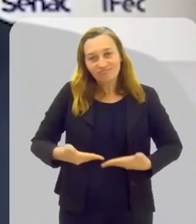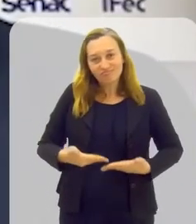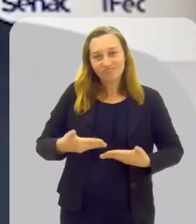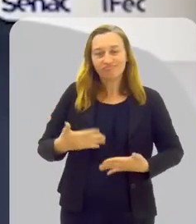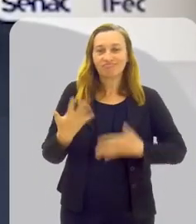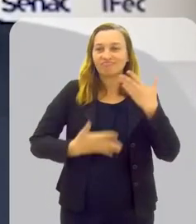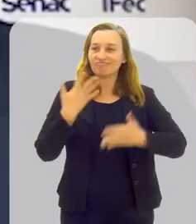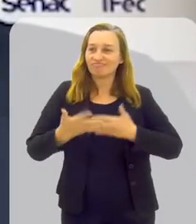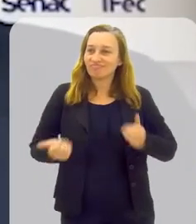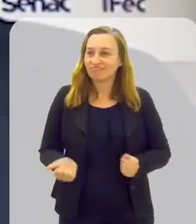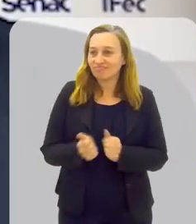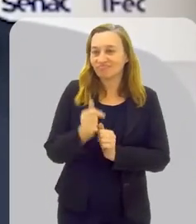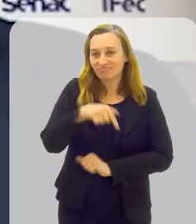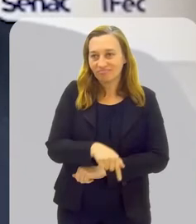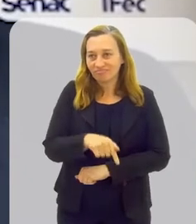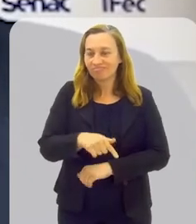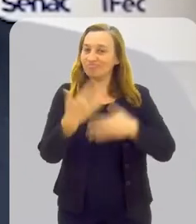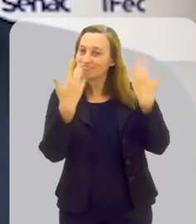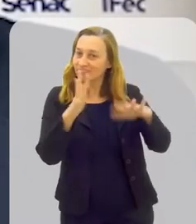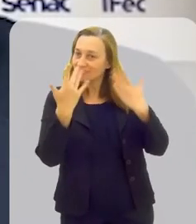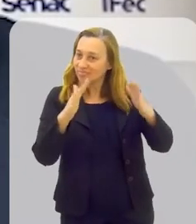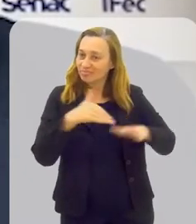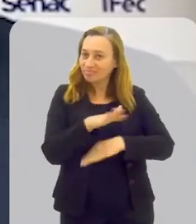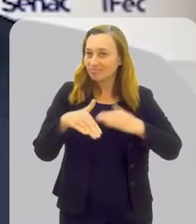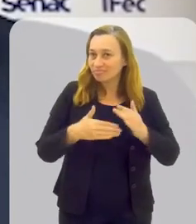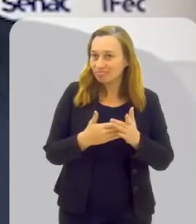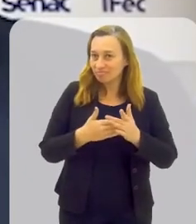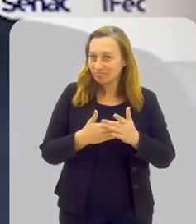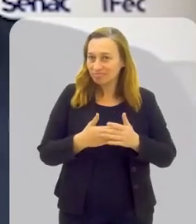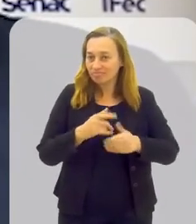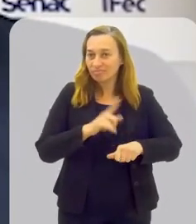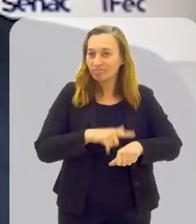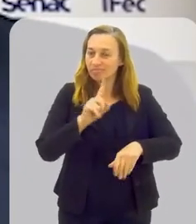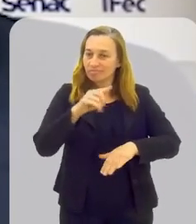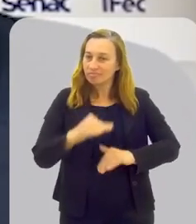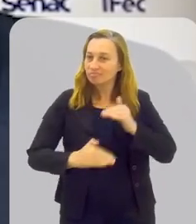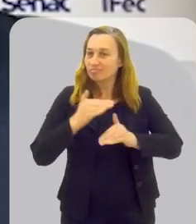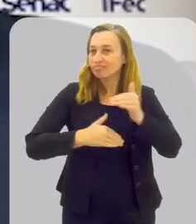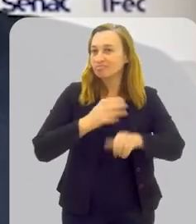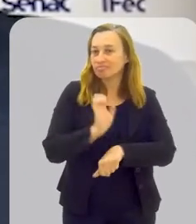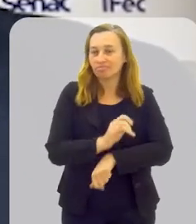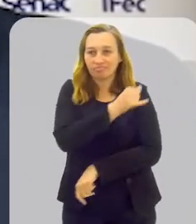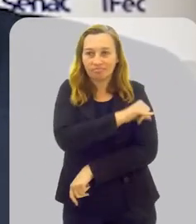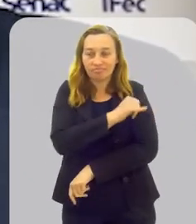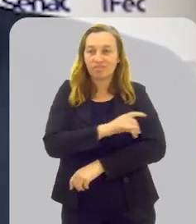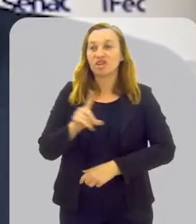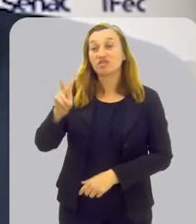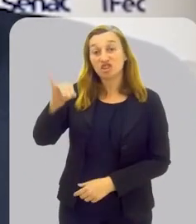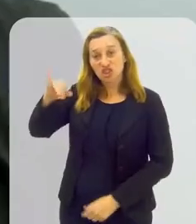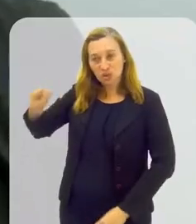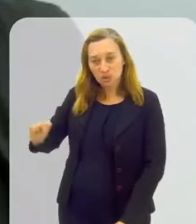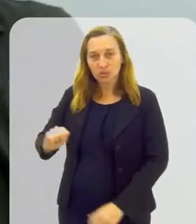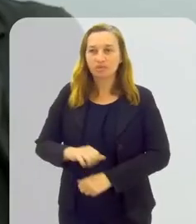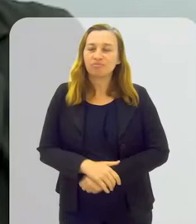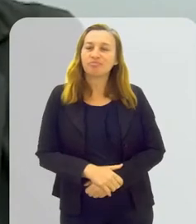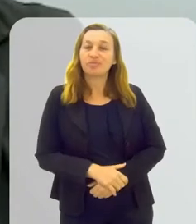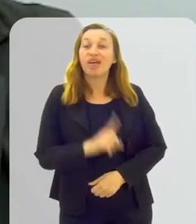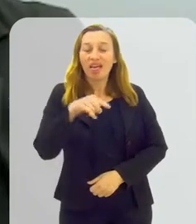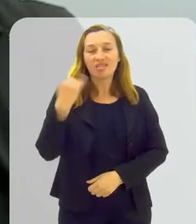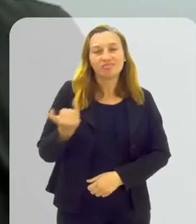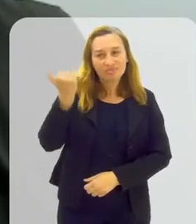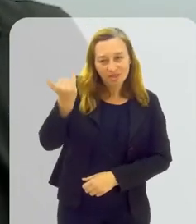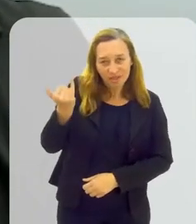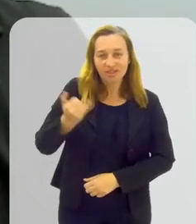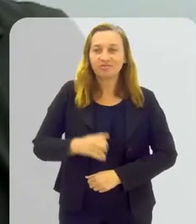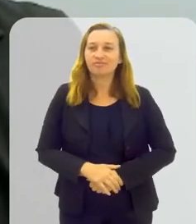participar aqui parabenizar pelo programa e por todas as ações que você desenvolve aqui no estado do Rio Vinícius é